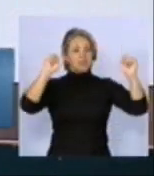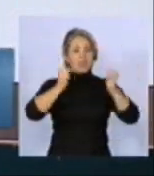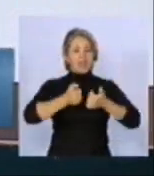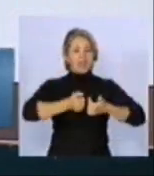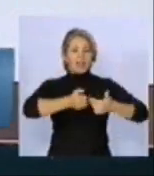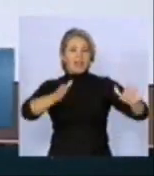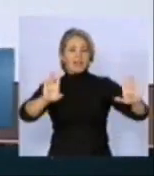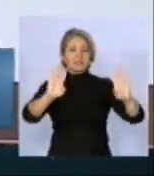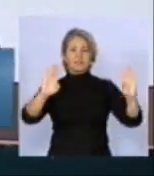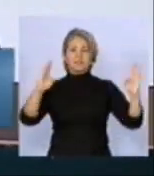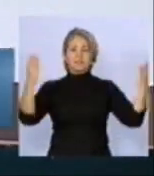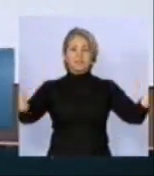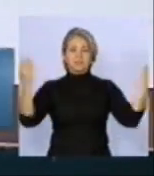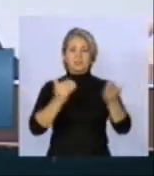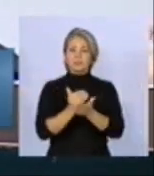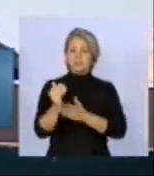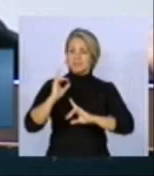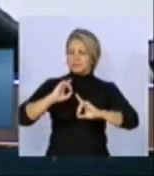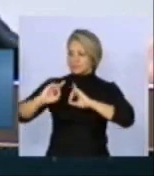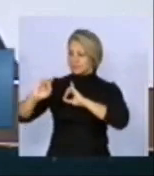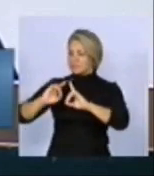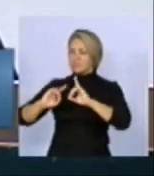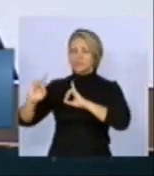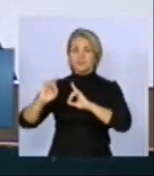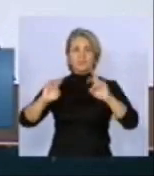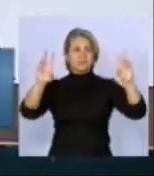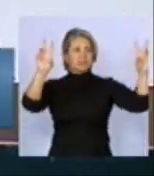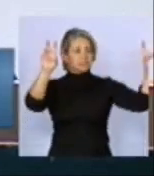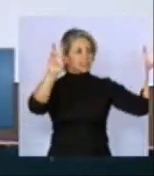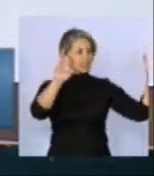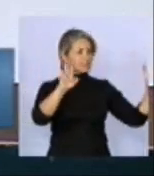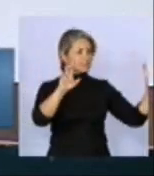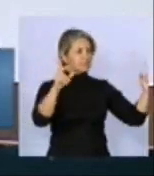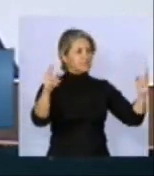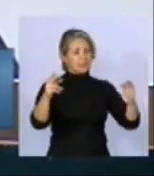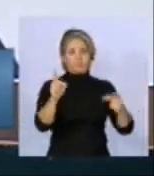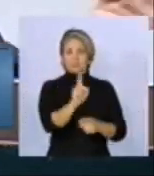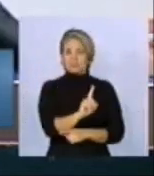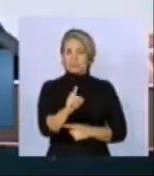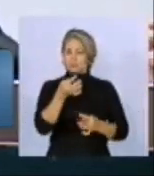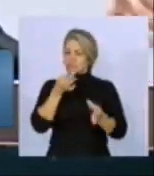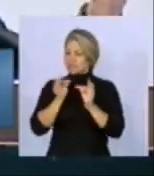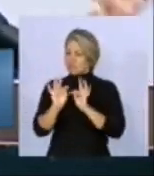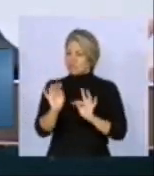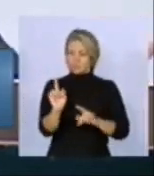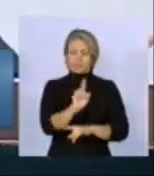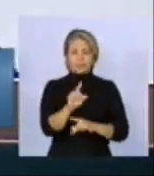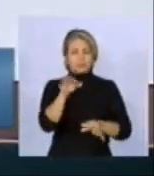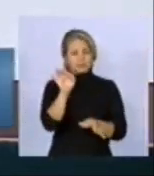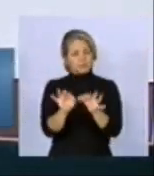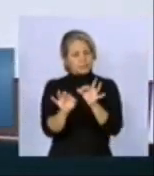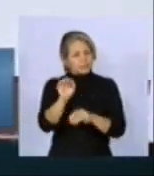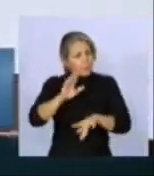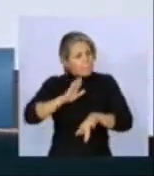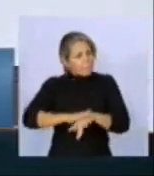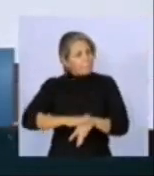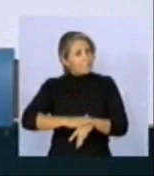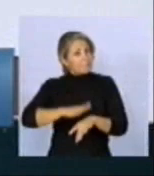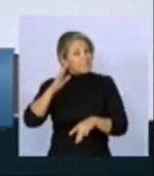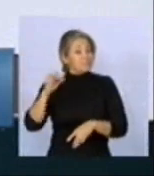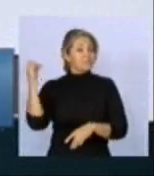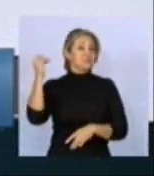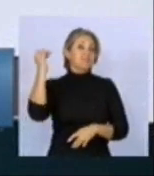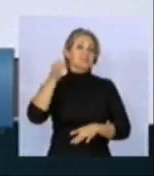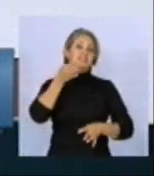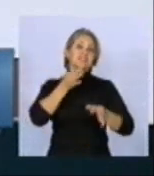as portas para a discussão de aspectos como vossa excelência falou não técnicos não jurídicos mais técnicos a respeito